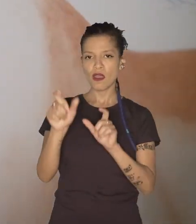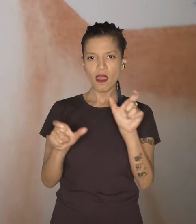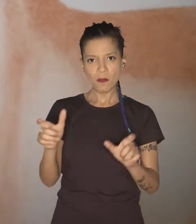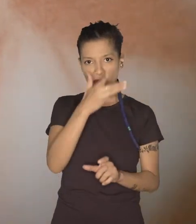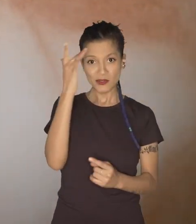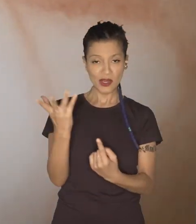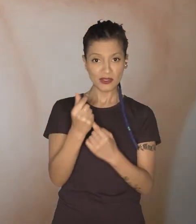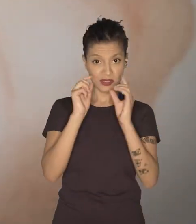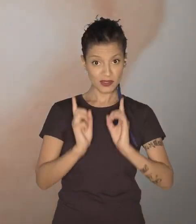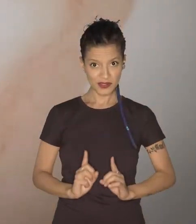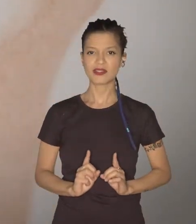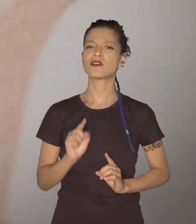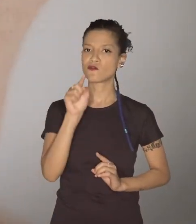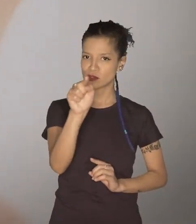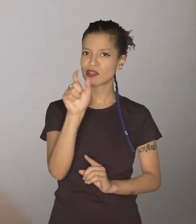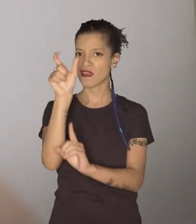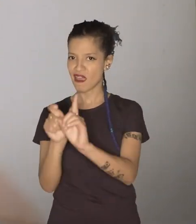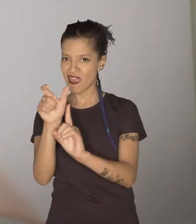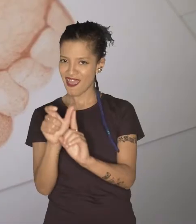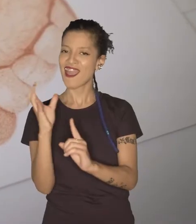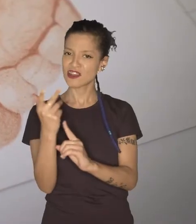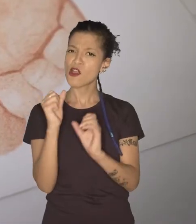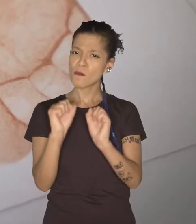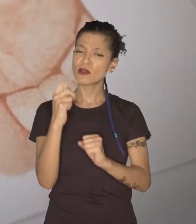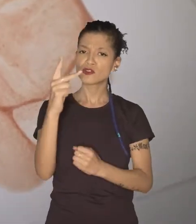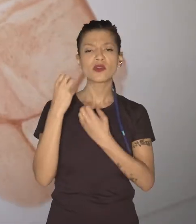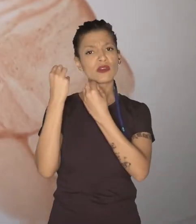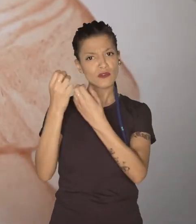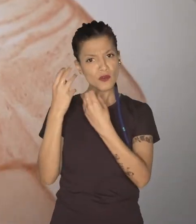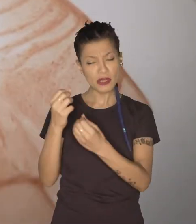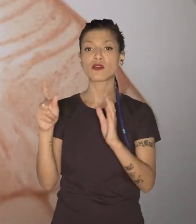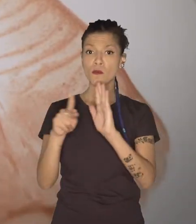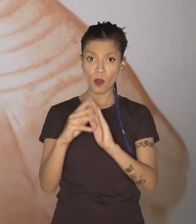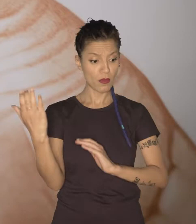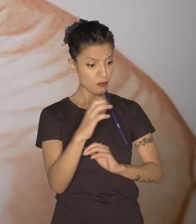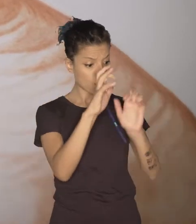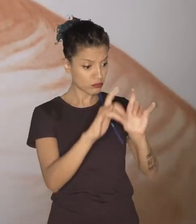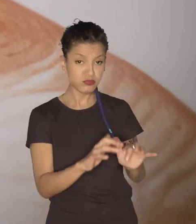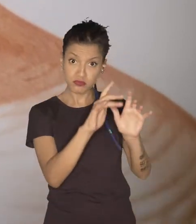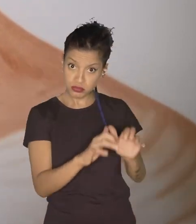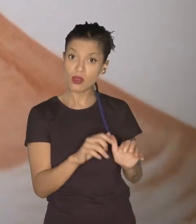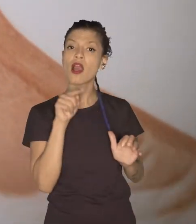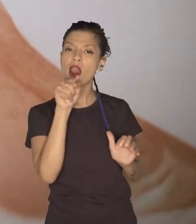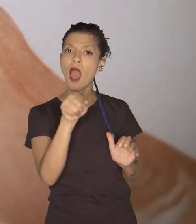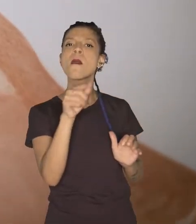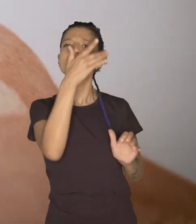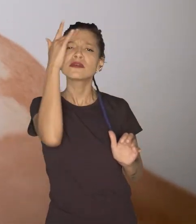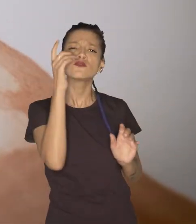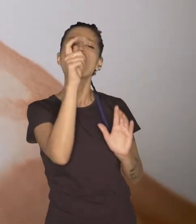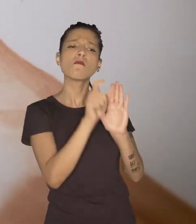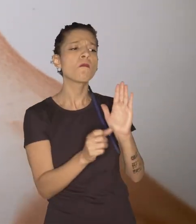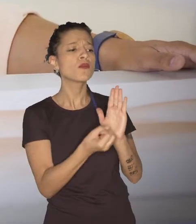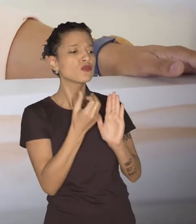portfólio coletivo de artistas com deficiência, onde você, artista, pode enviar as suas informações para ser listado e